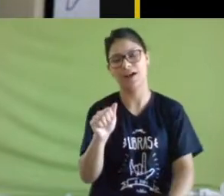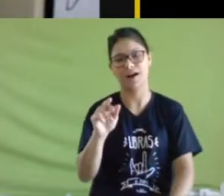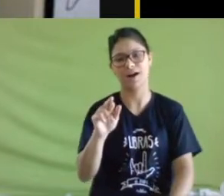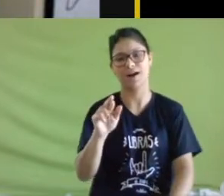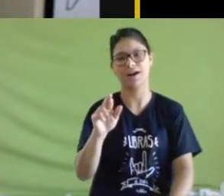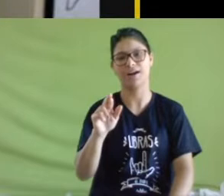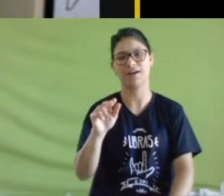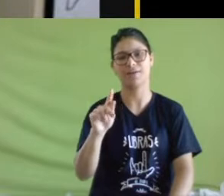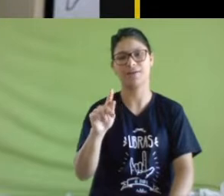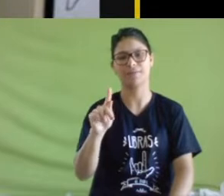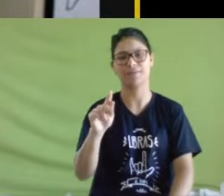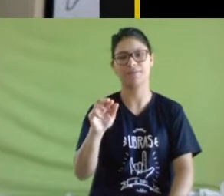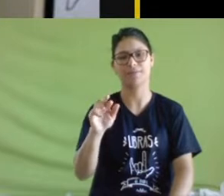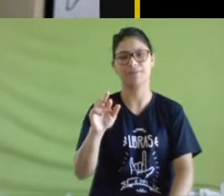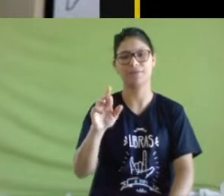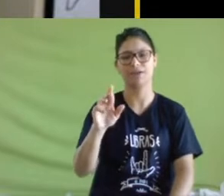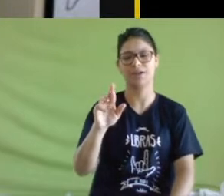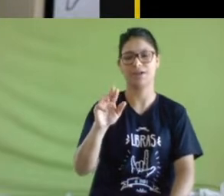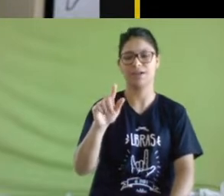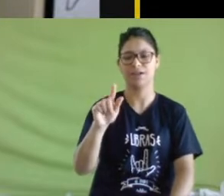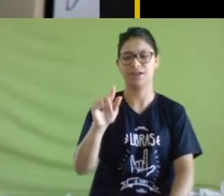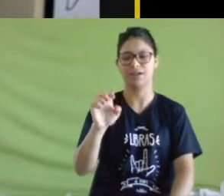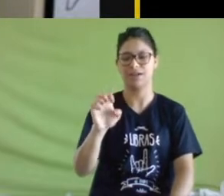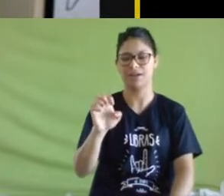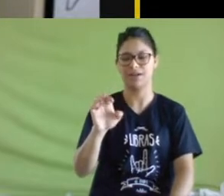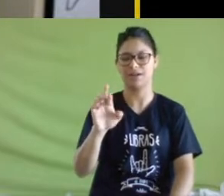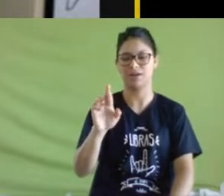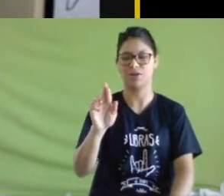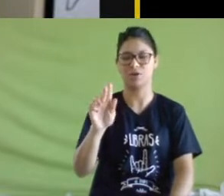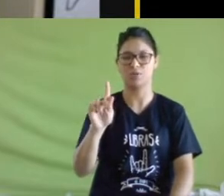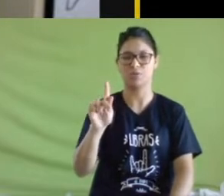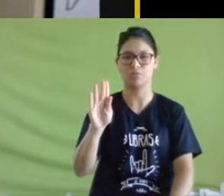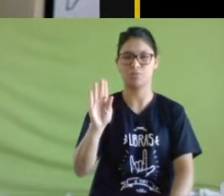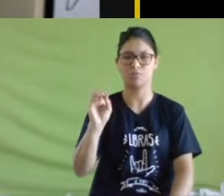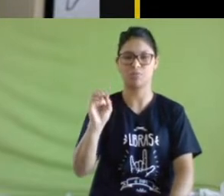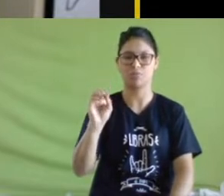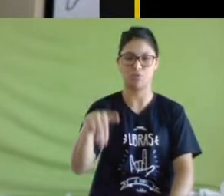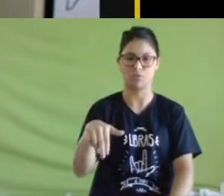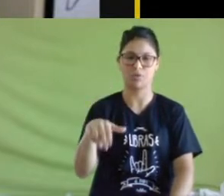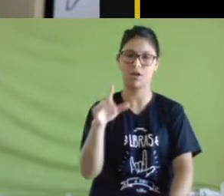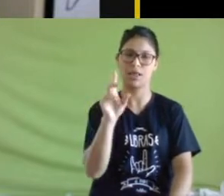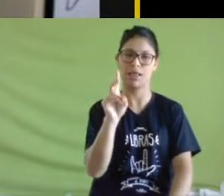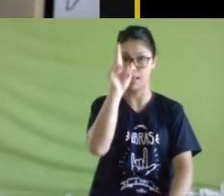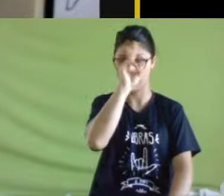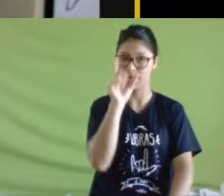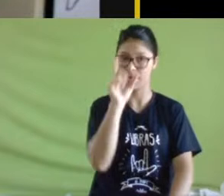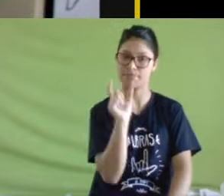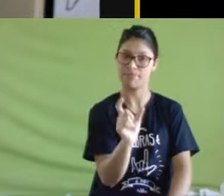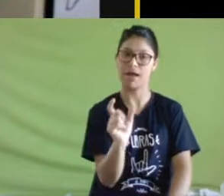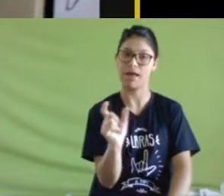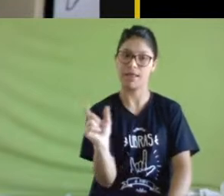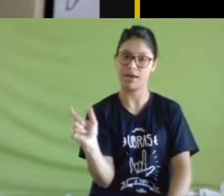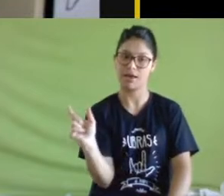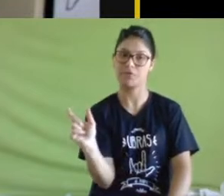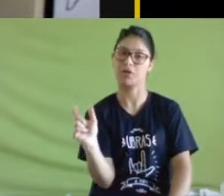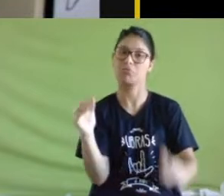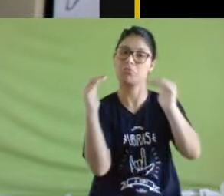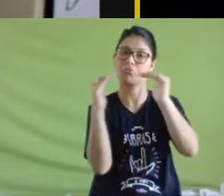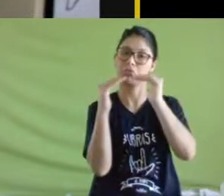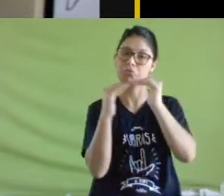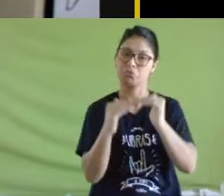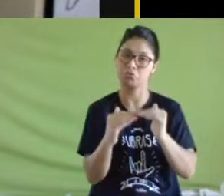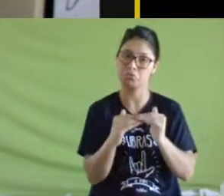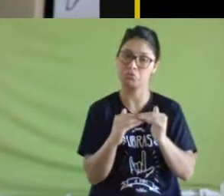do latino verbum, verbo, palavras que são adequadas a cada